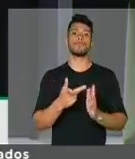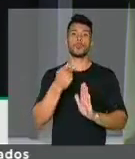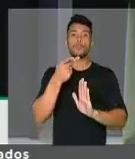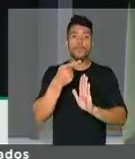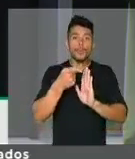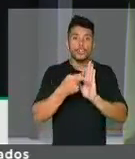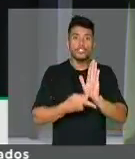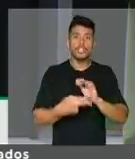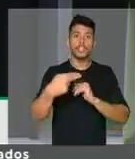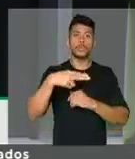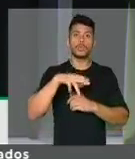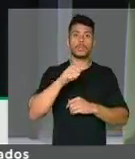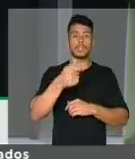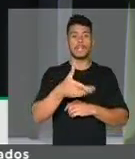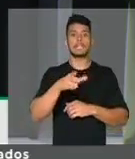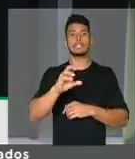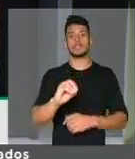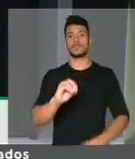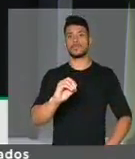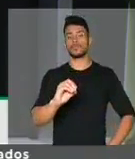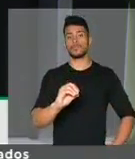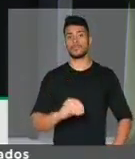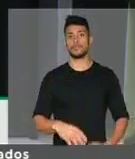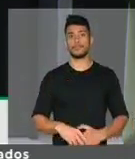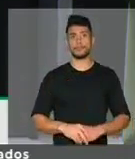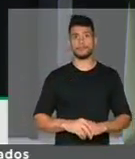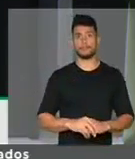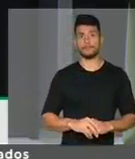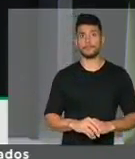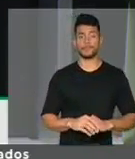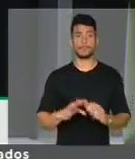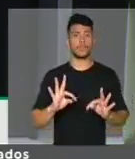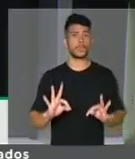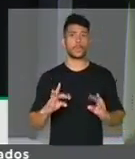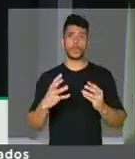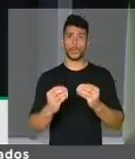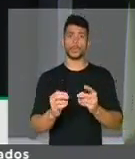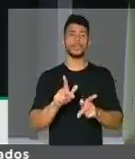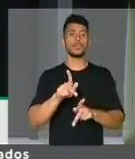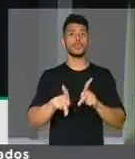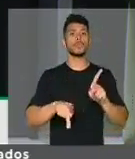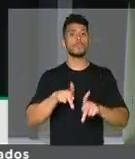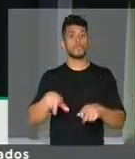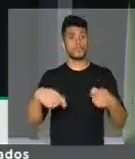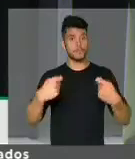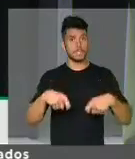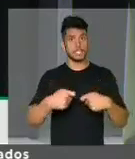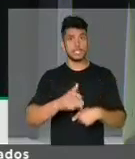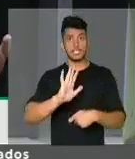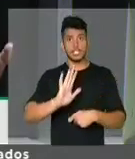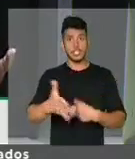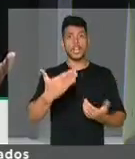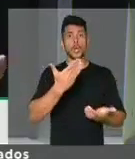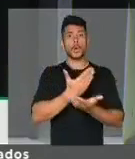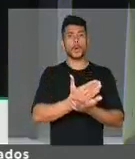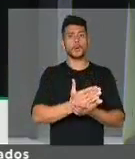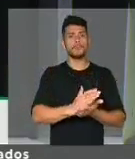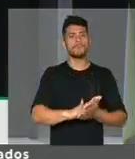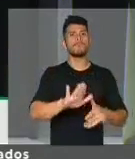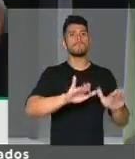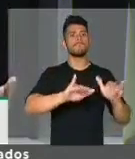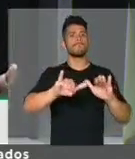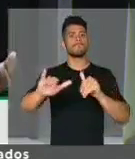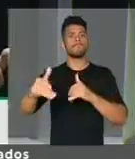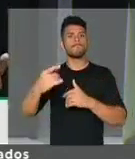projeto de nação. Todo mundo, toda a cidadania, toda a população tem que ser chamada desde já a ajudar a